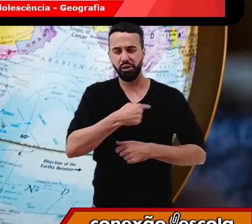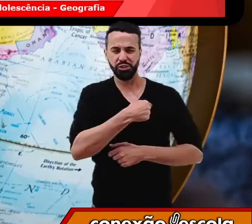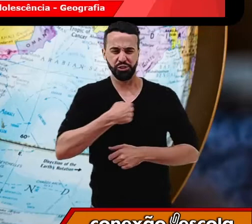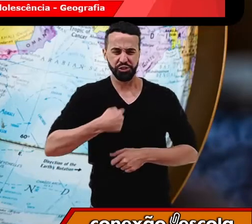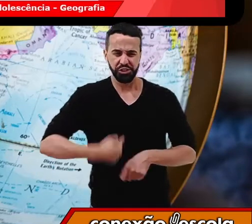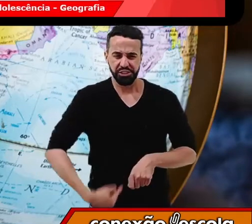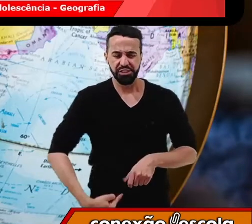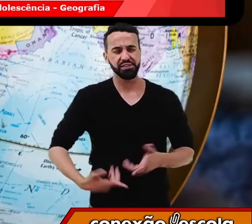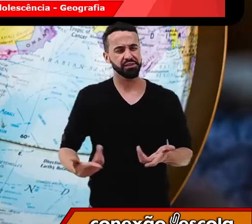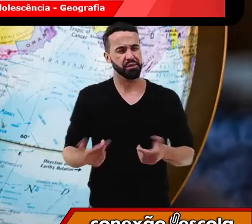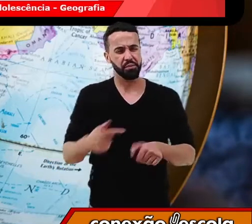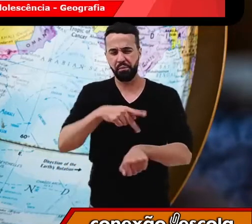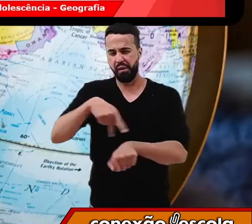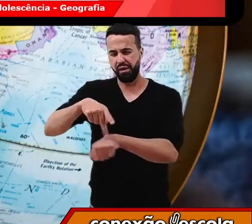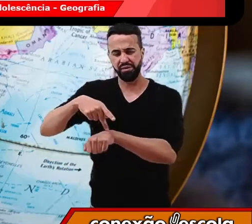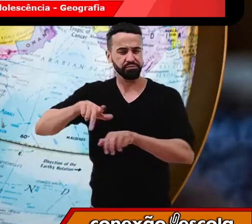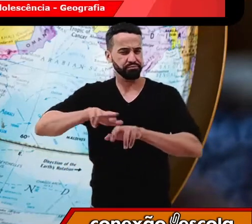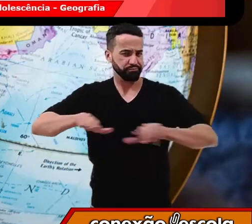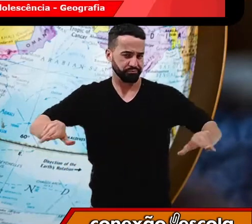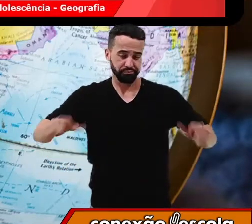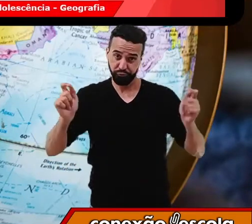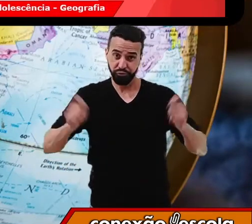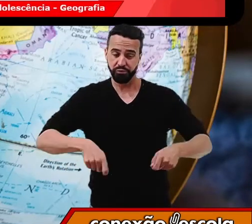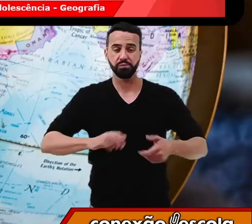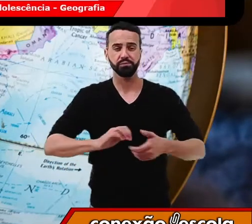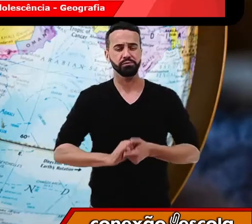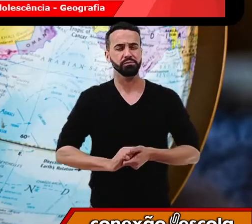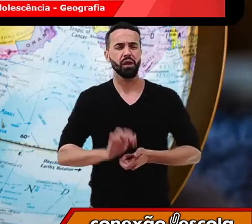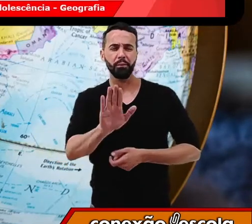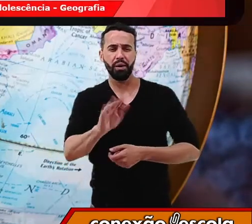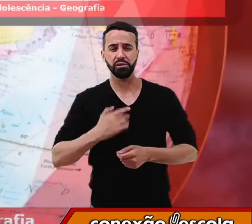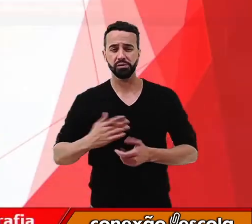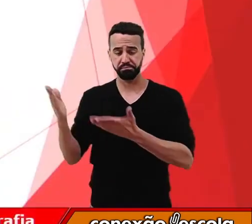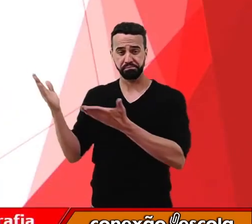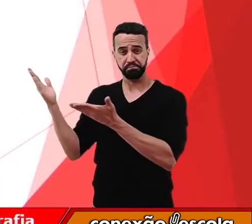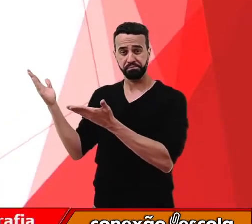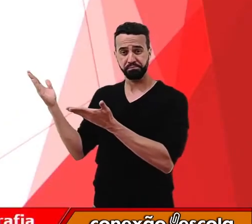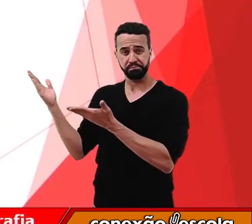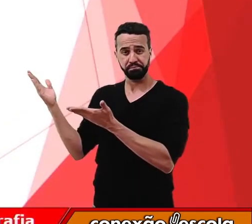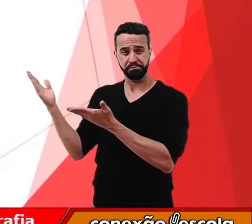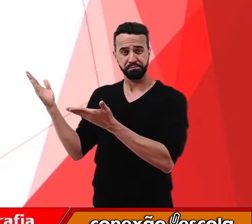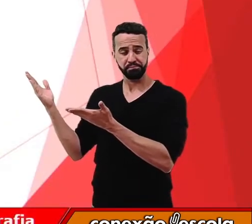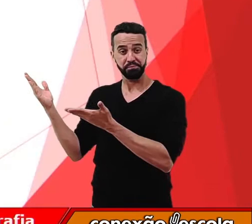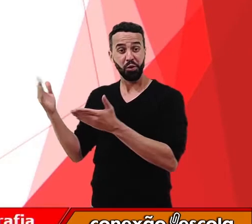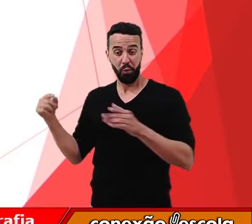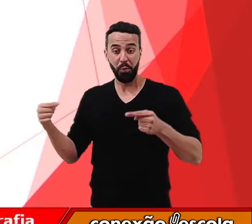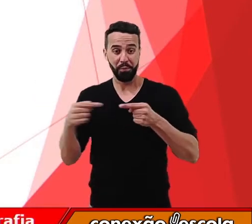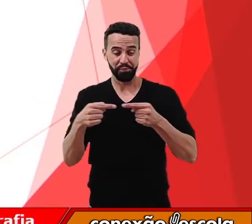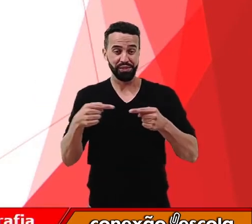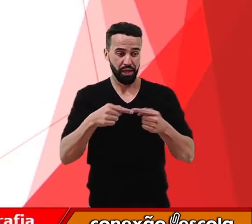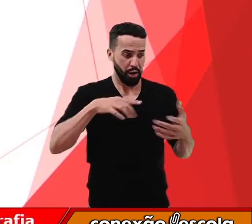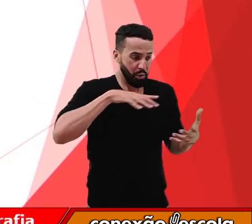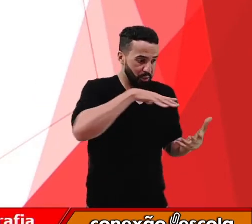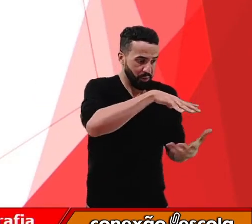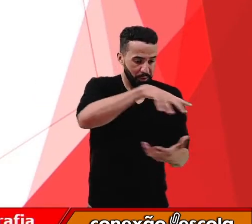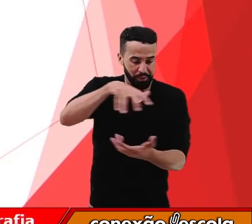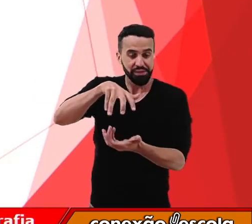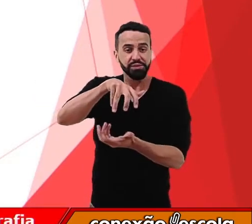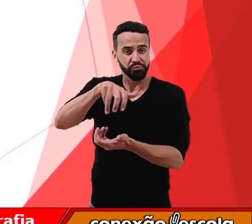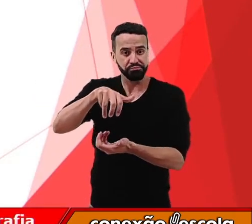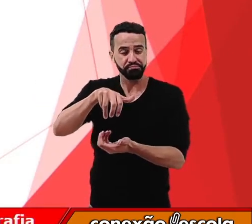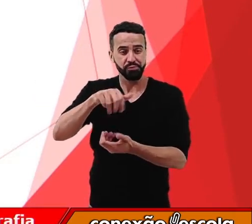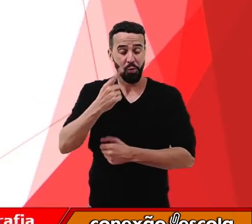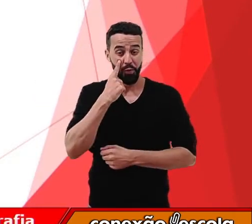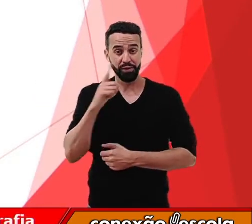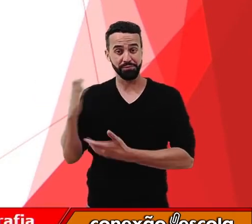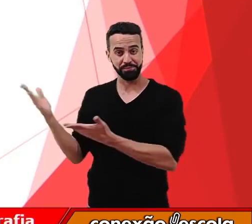enfim. Professor, mas por que essa imagem fala muito do processo de globalização? Olha só que legal. Esse carro, esse veículo